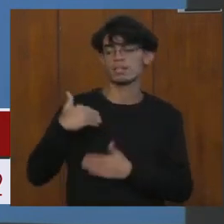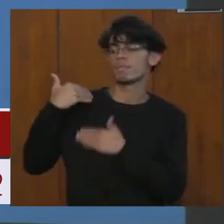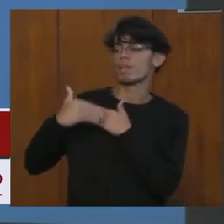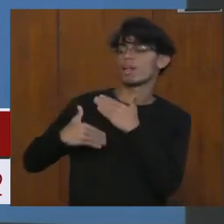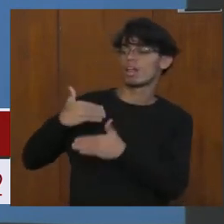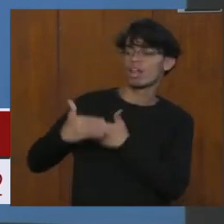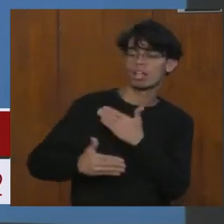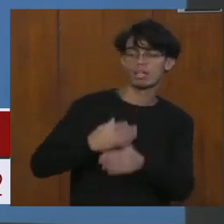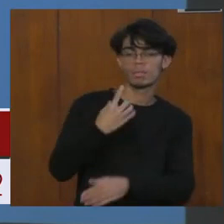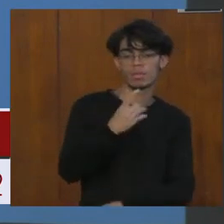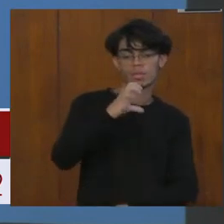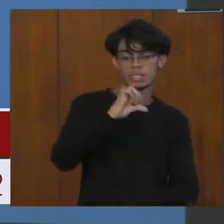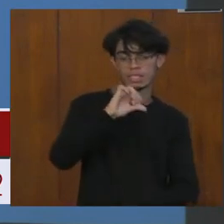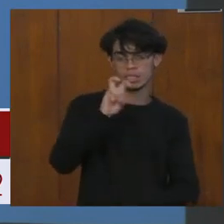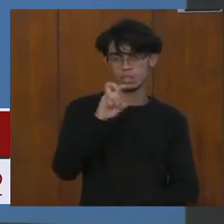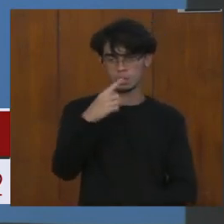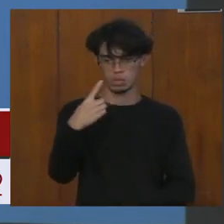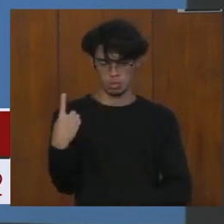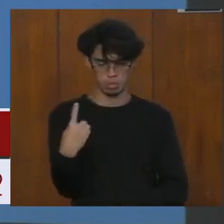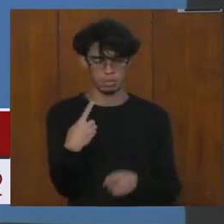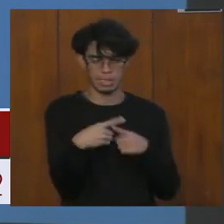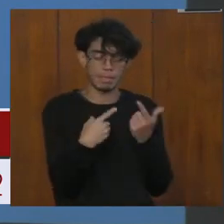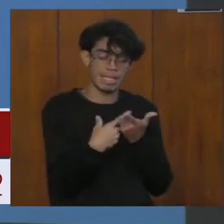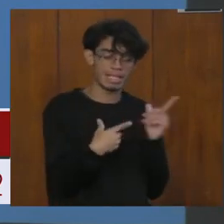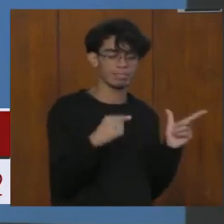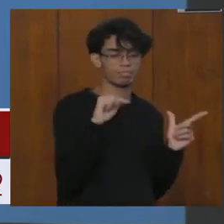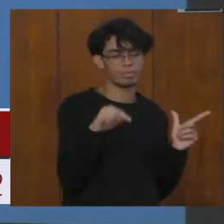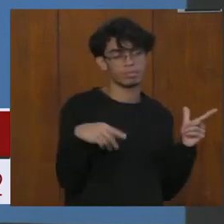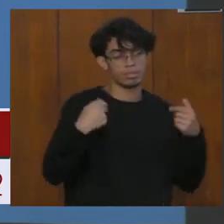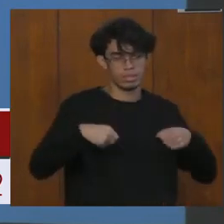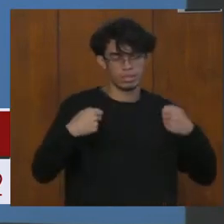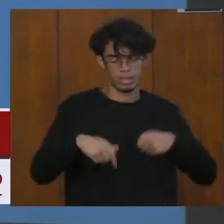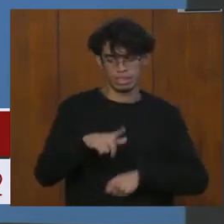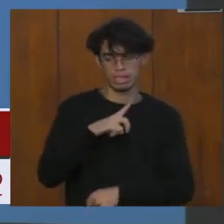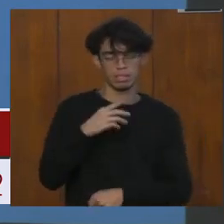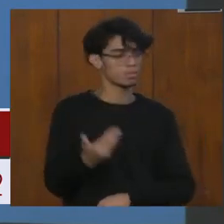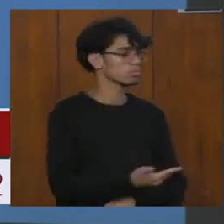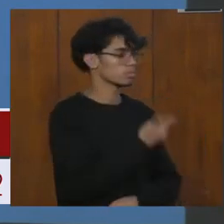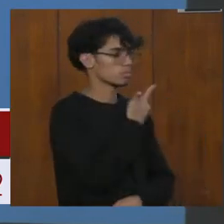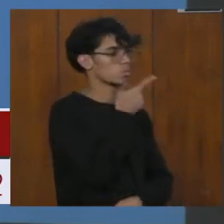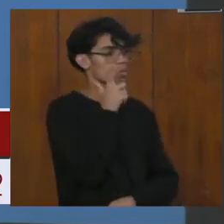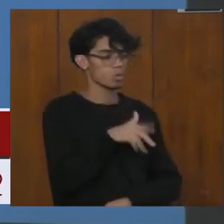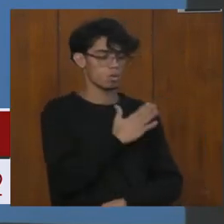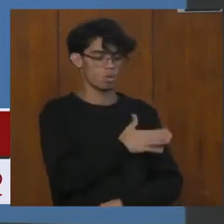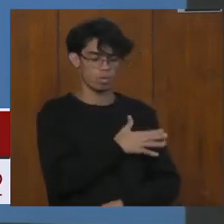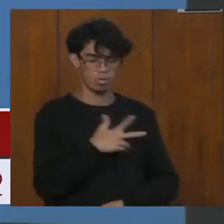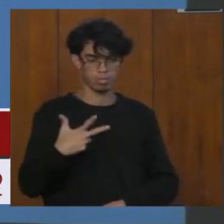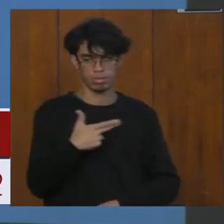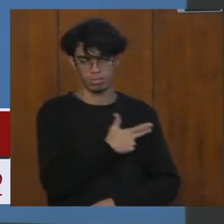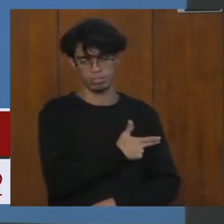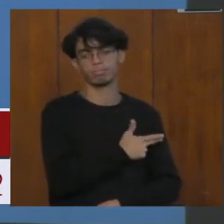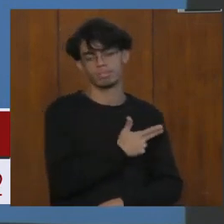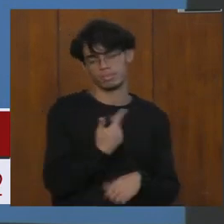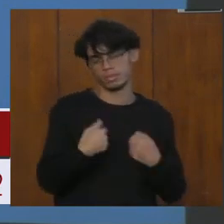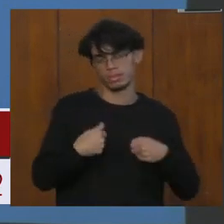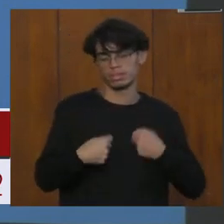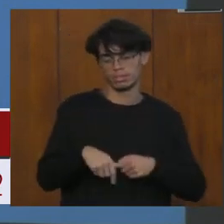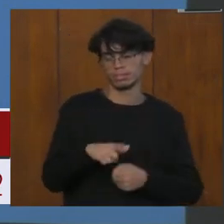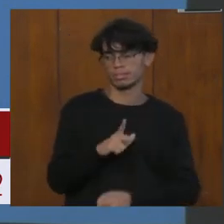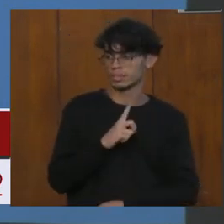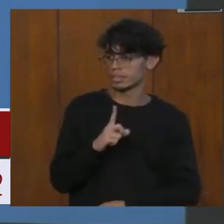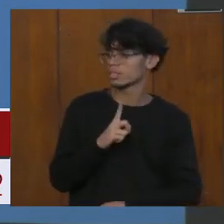Em 1951, porque eu preciso ter uma extracorpórea para operar tanto o Fallot quanto o CIV, eu preciso parar